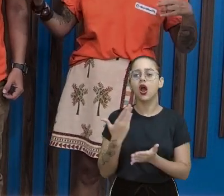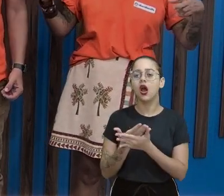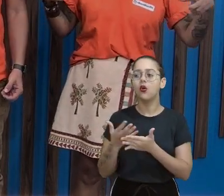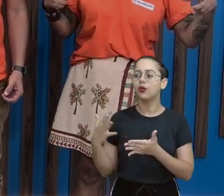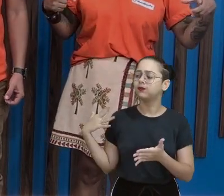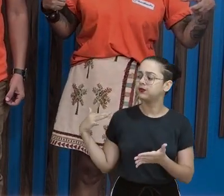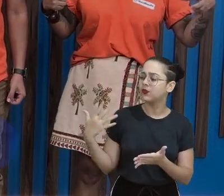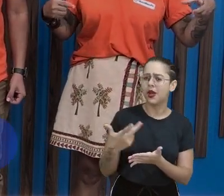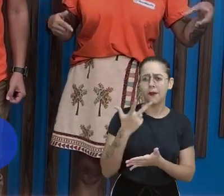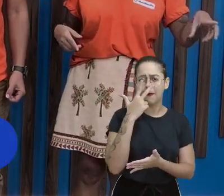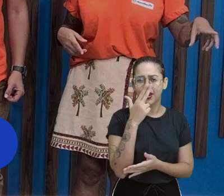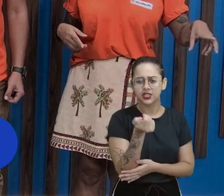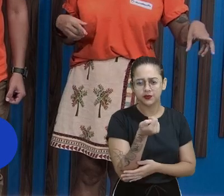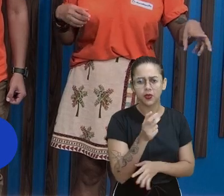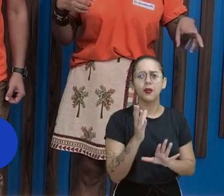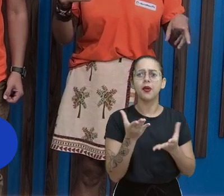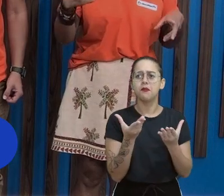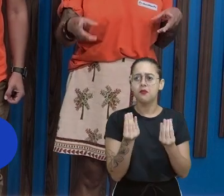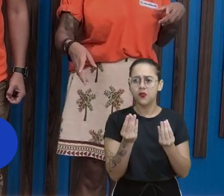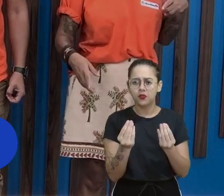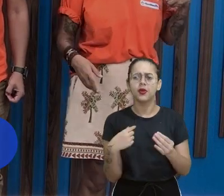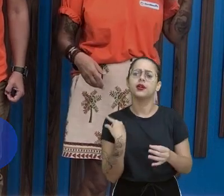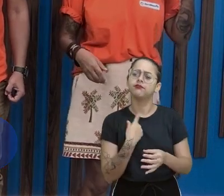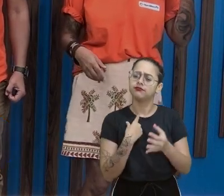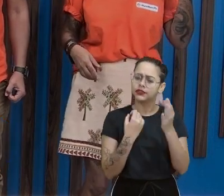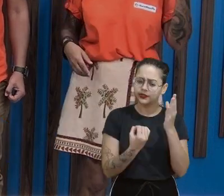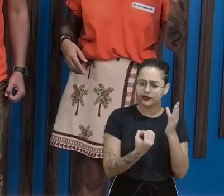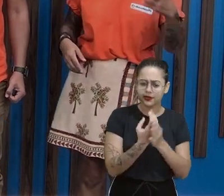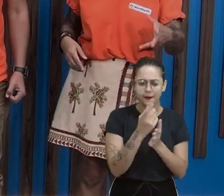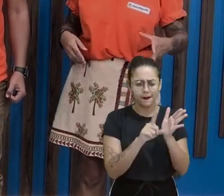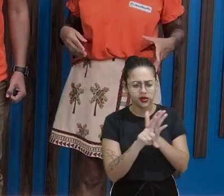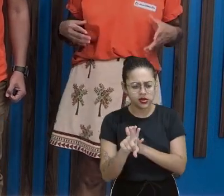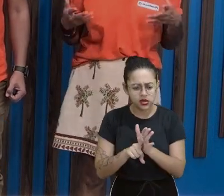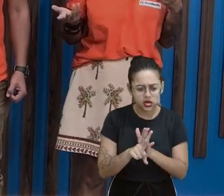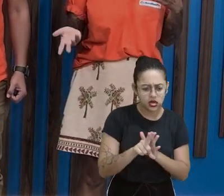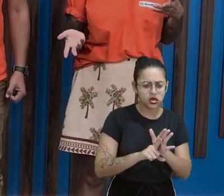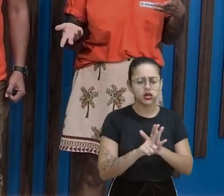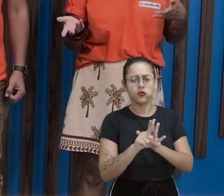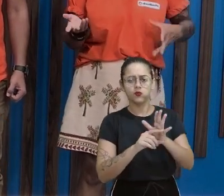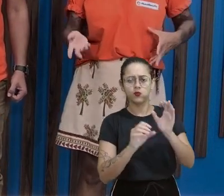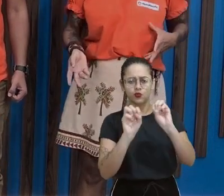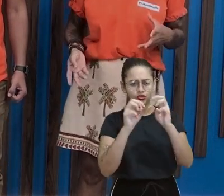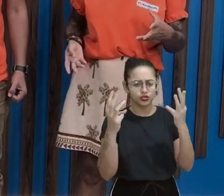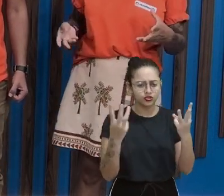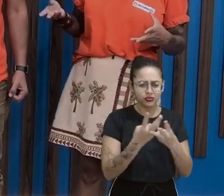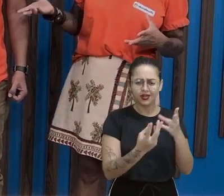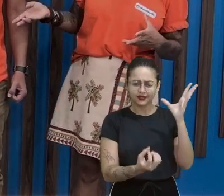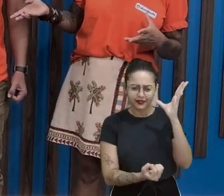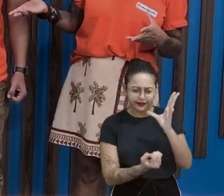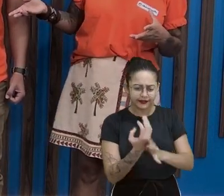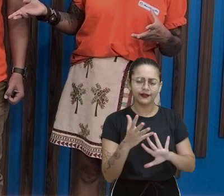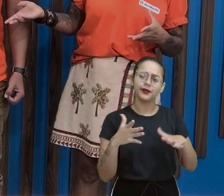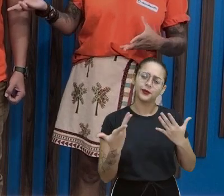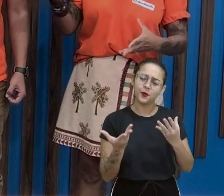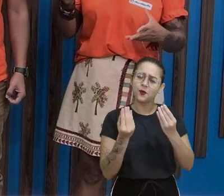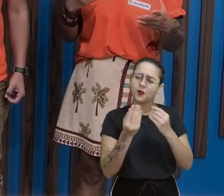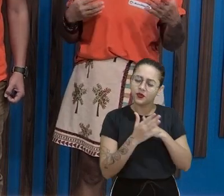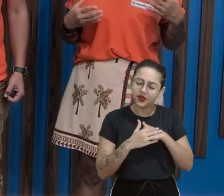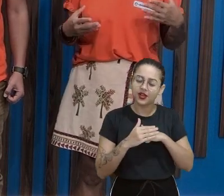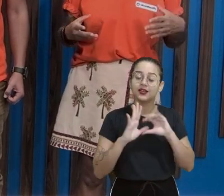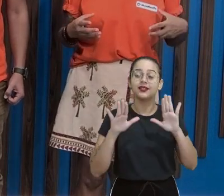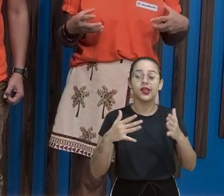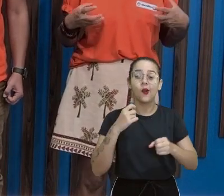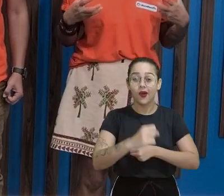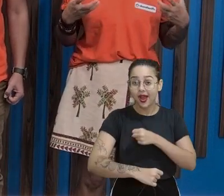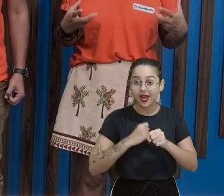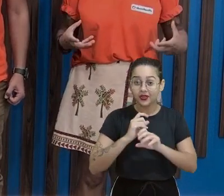pouca, mas foi muito, né? Para a gente poder fazer, para a gente poder pesquisar, fizemos com muito carinho. E aí o que a gente quer é justamente ano que vem